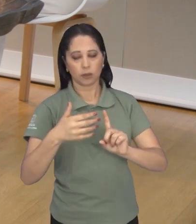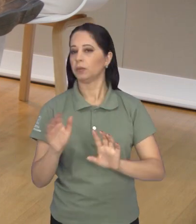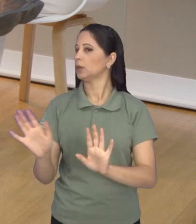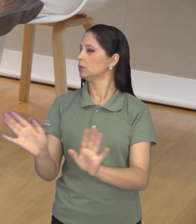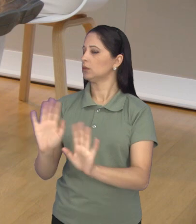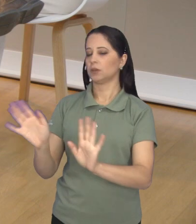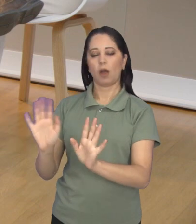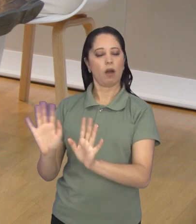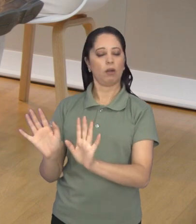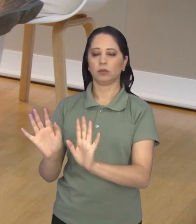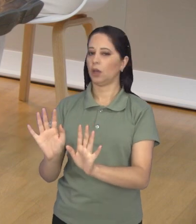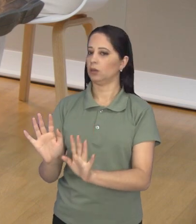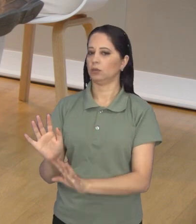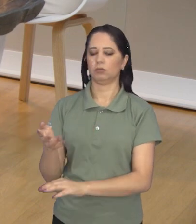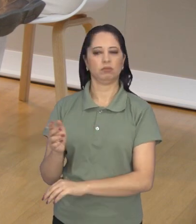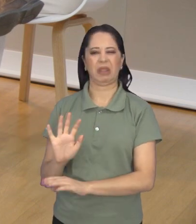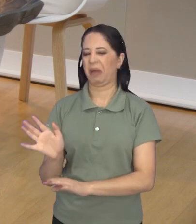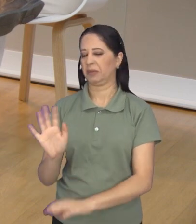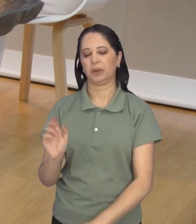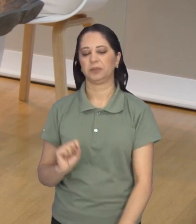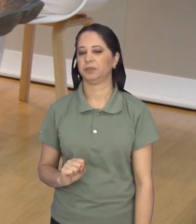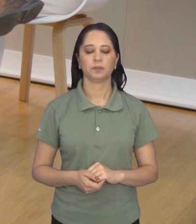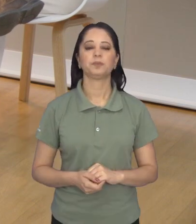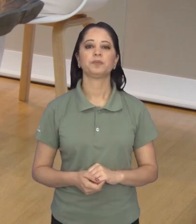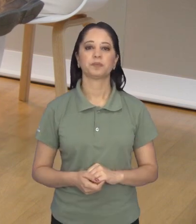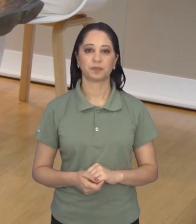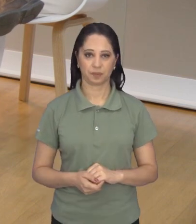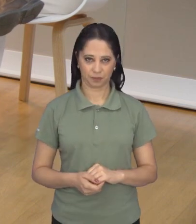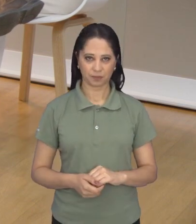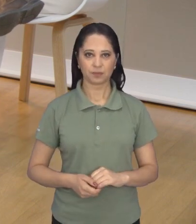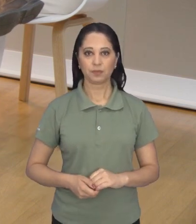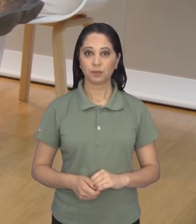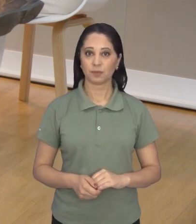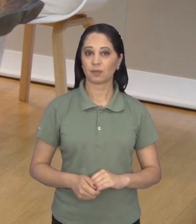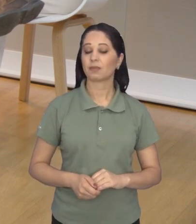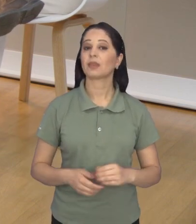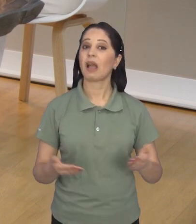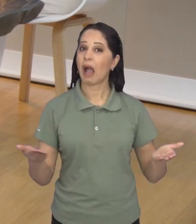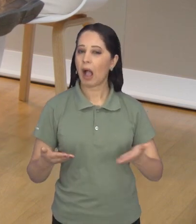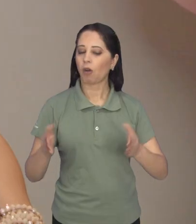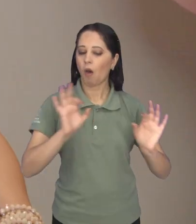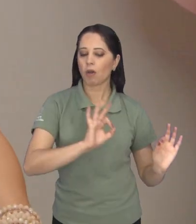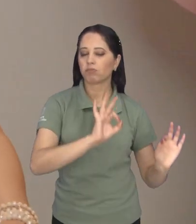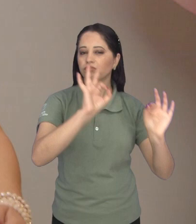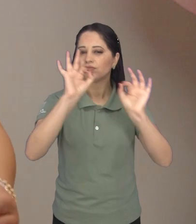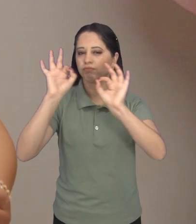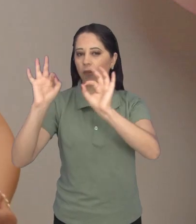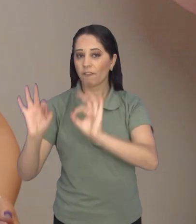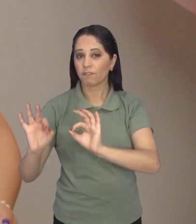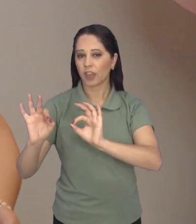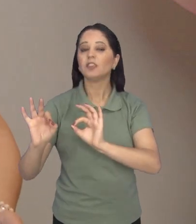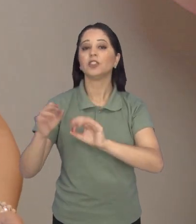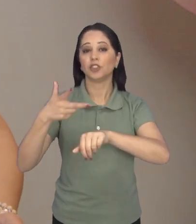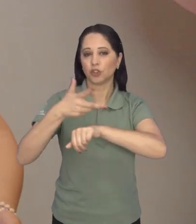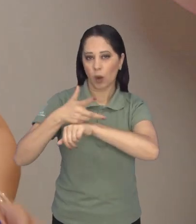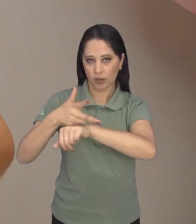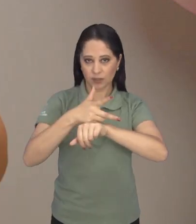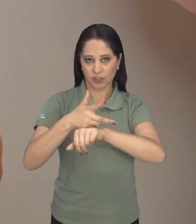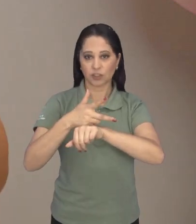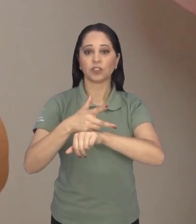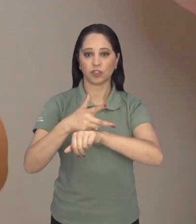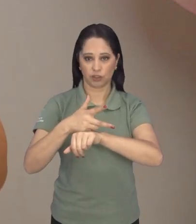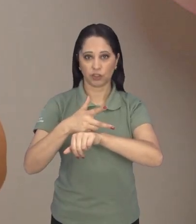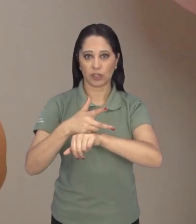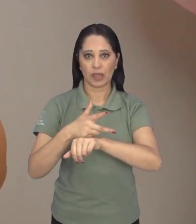Tourette? Não, nem de longe, nem de longe. Tá, tem tratamento. Tem tratamento. Ótimo, doutor. Antes da gente seguir com as perguntas,